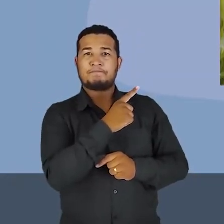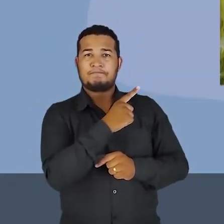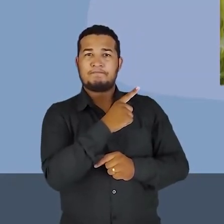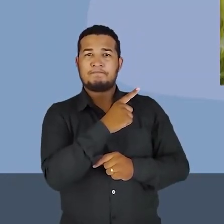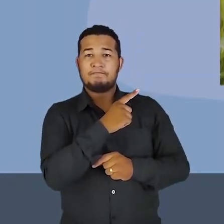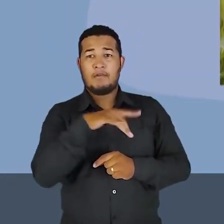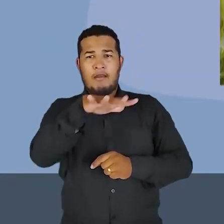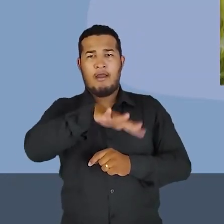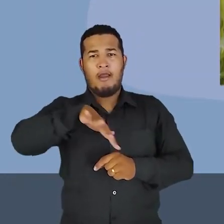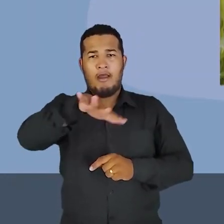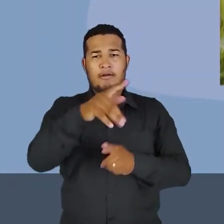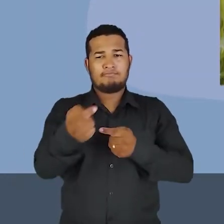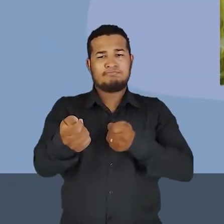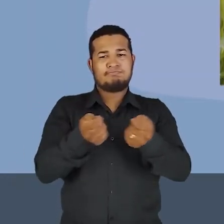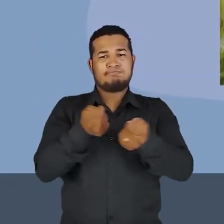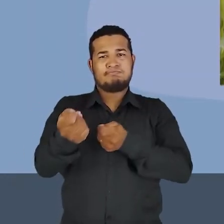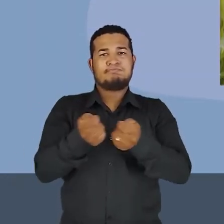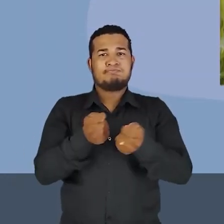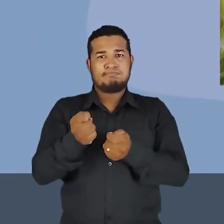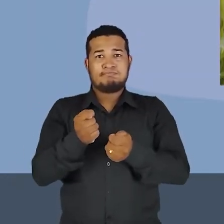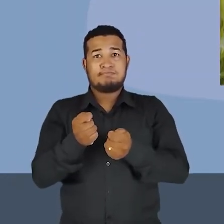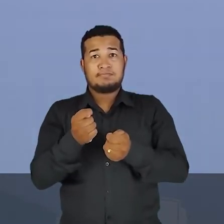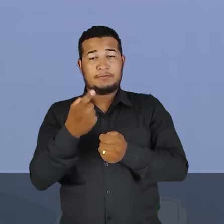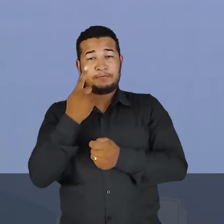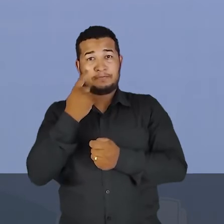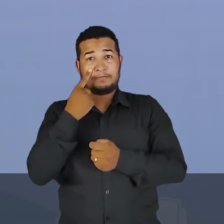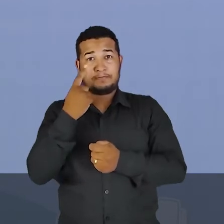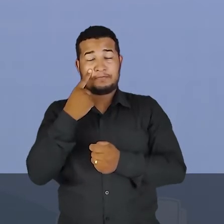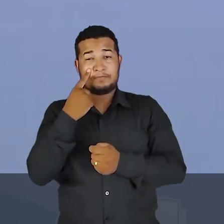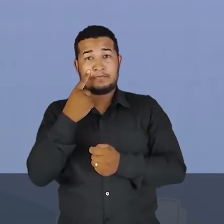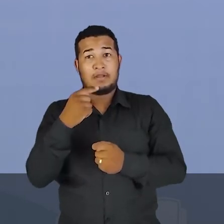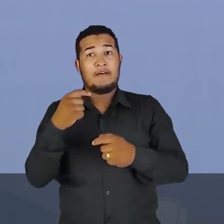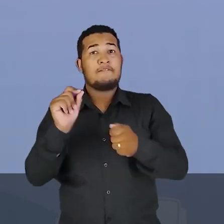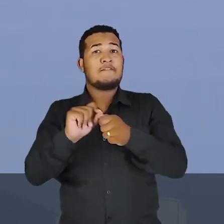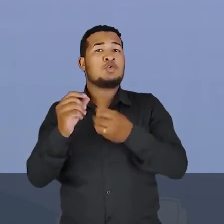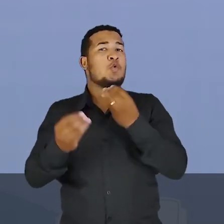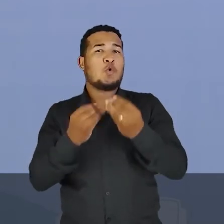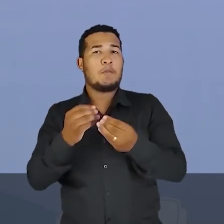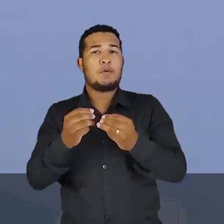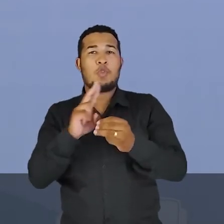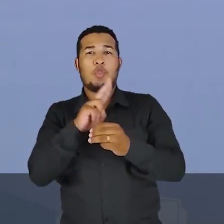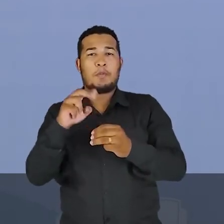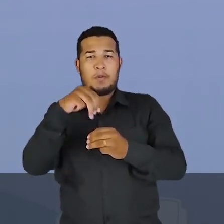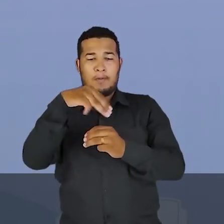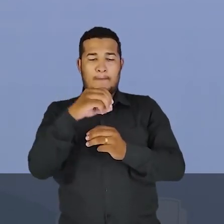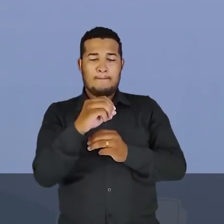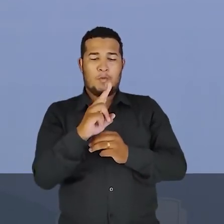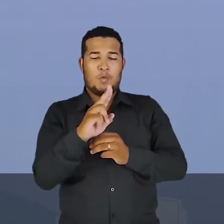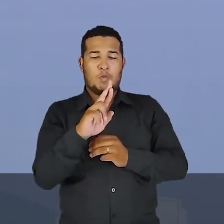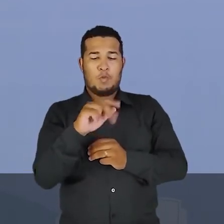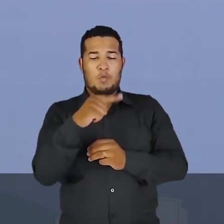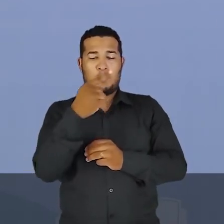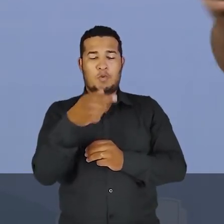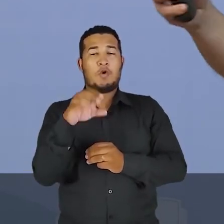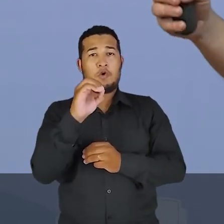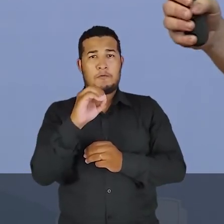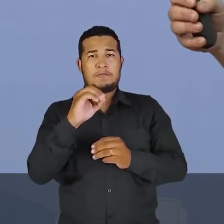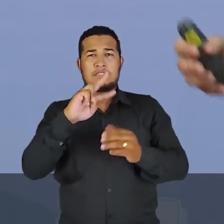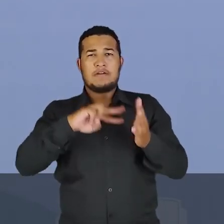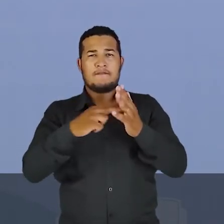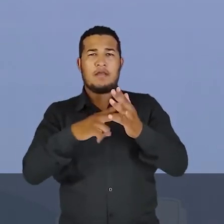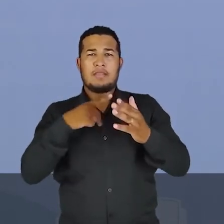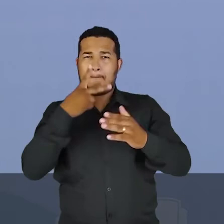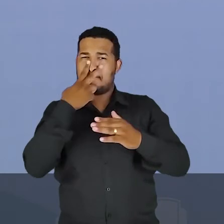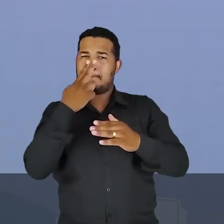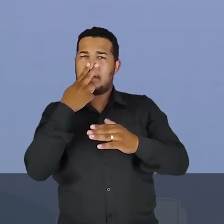área, né? O controle da área geralmente, observe aqui para mim, olha para mim aqui, ó, é feito através de mourões, né? Que são esses tocos que são enfincados,